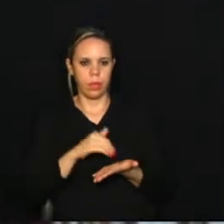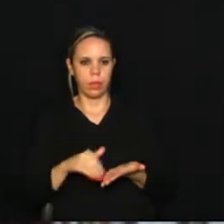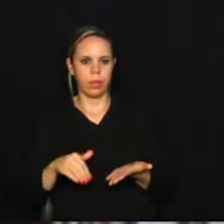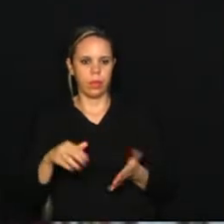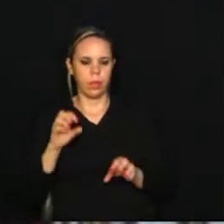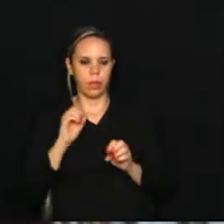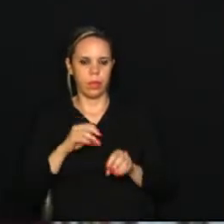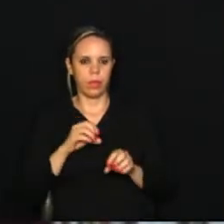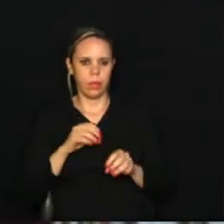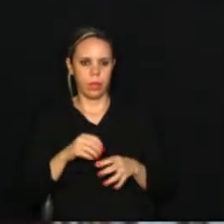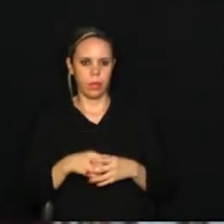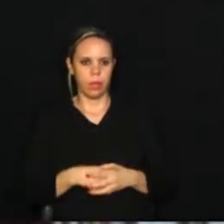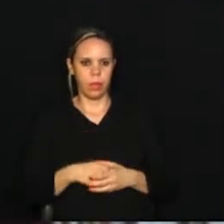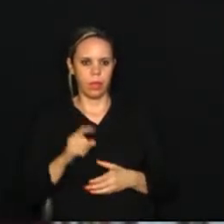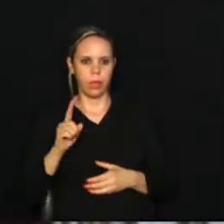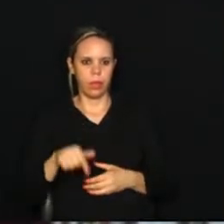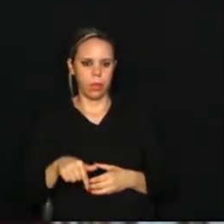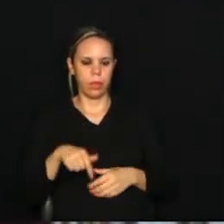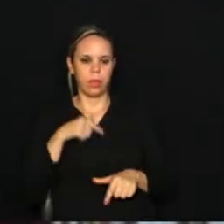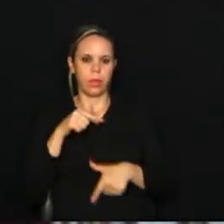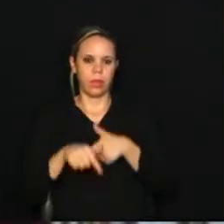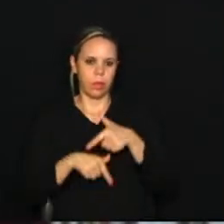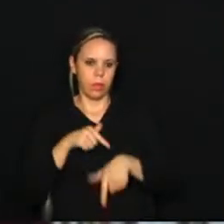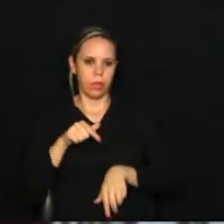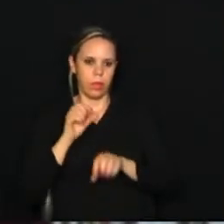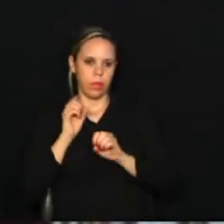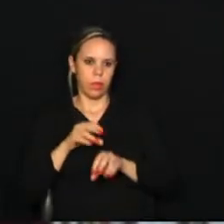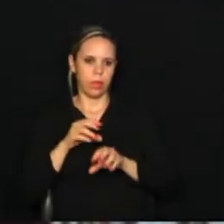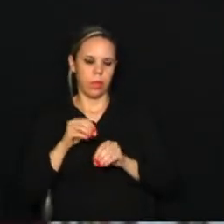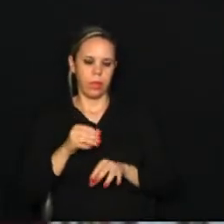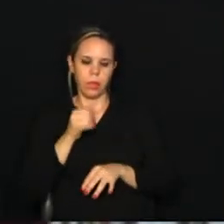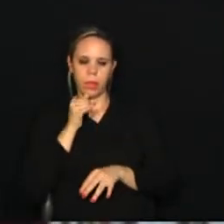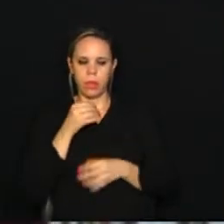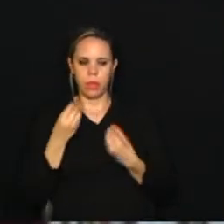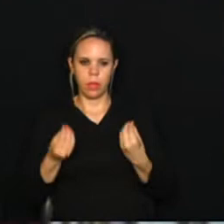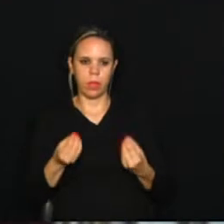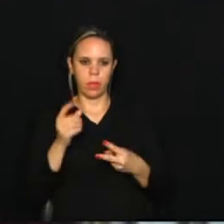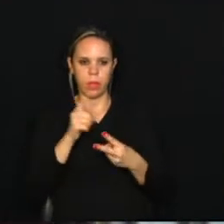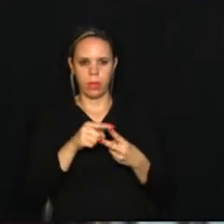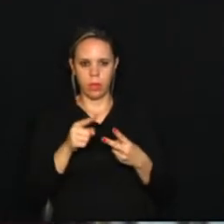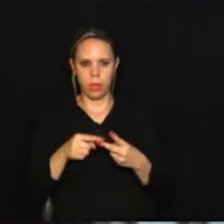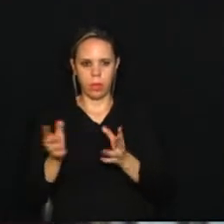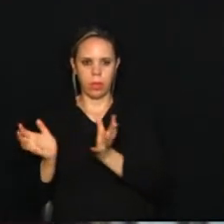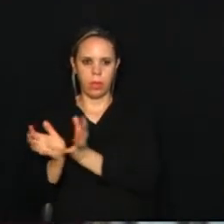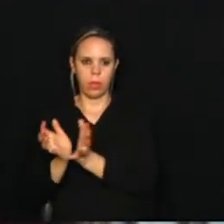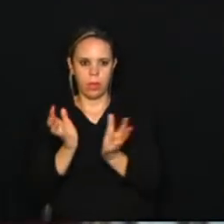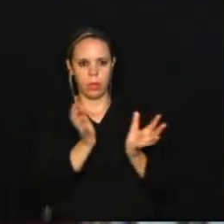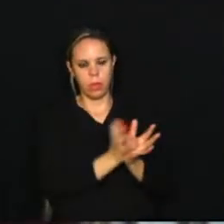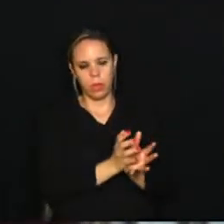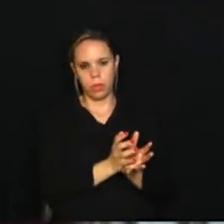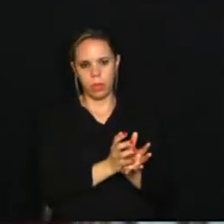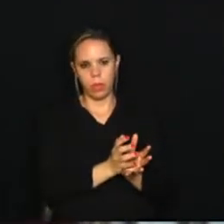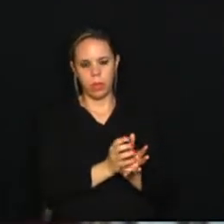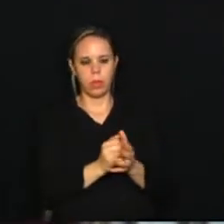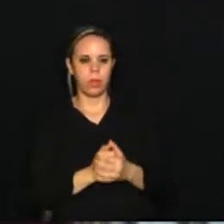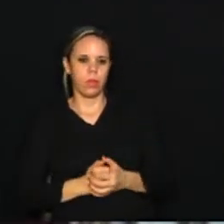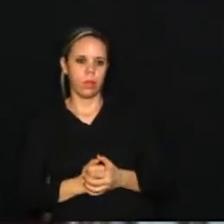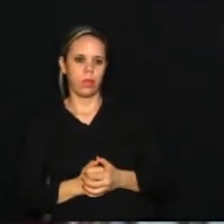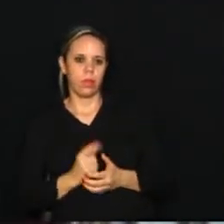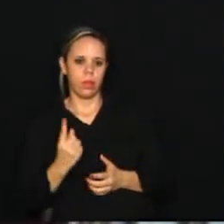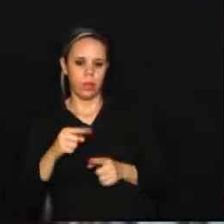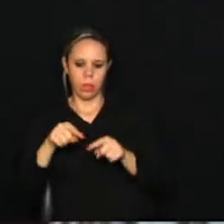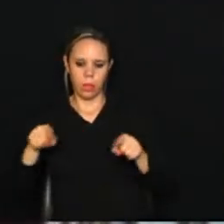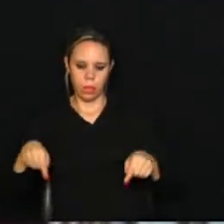de Educação era de trabalhar com duas turmas, ou seja, a turma de uma